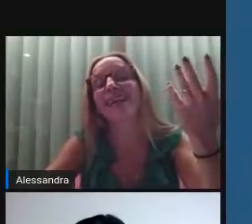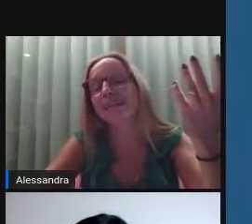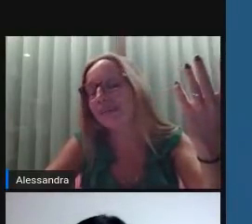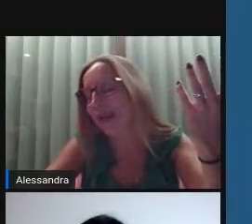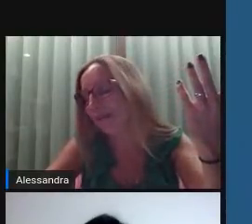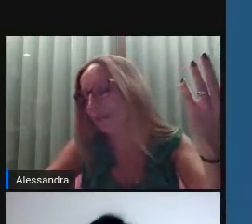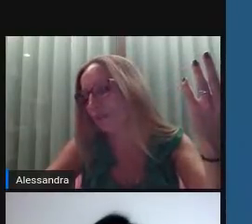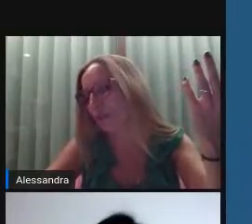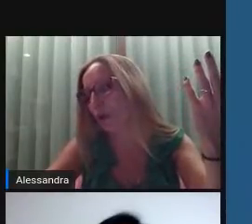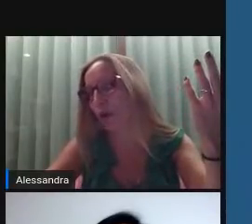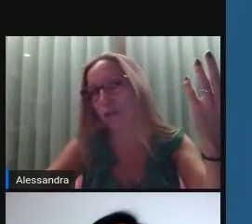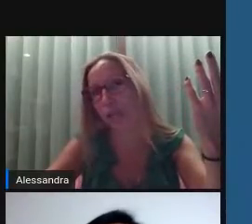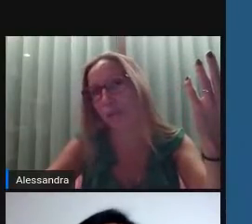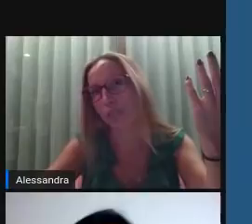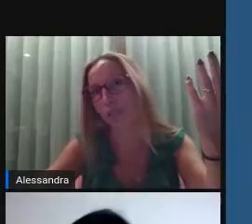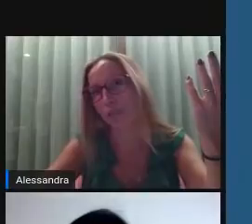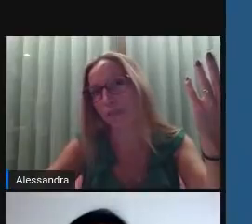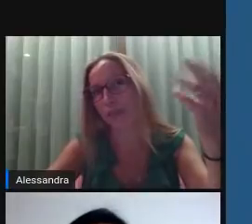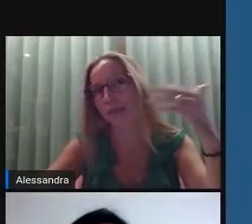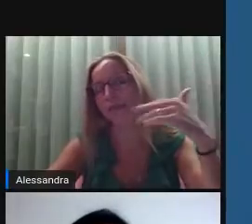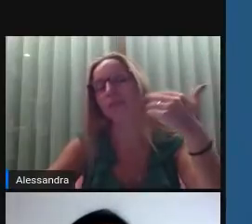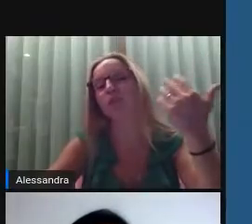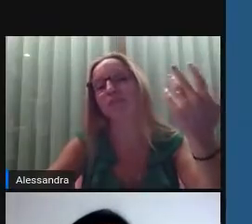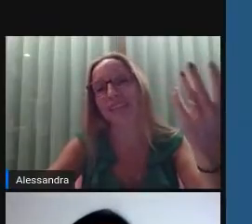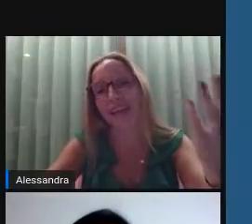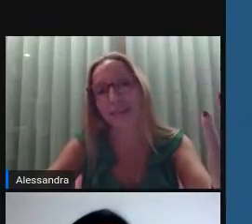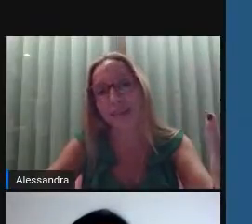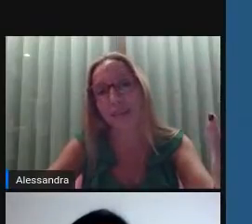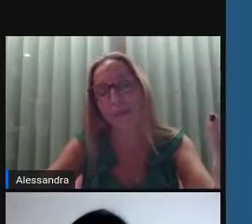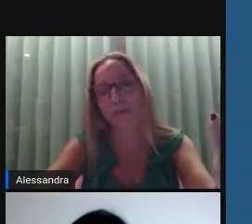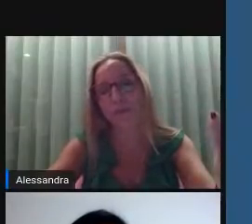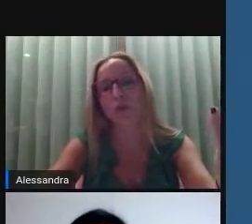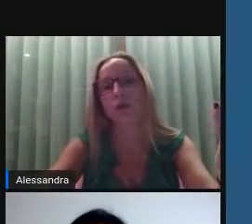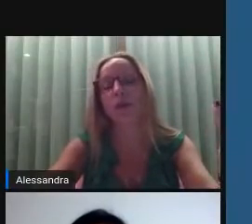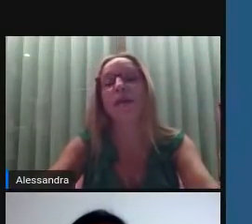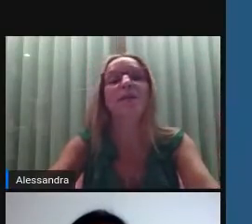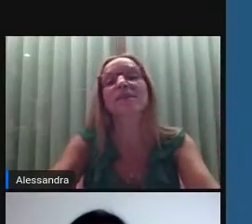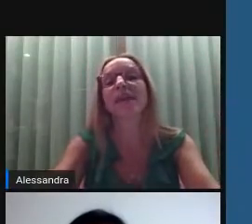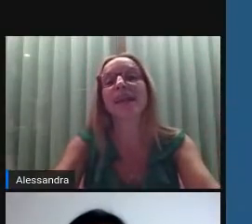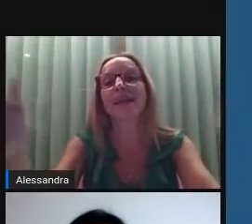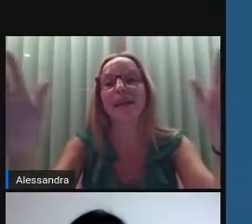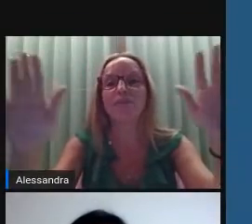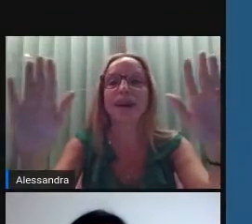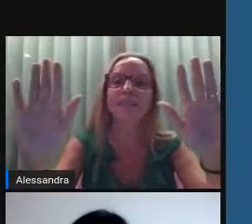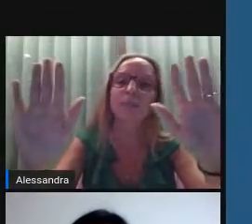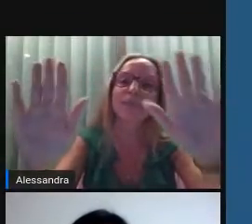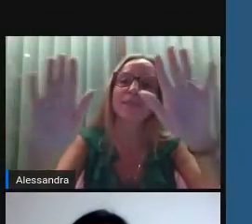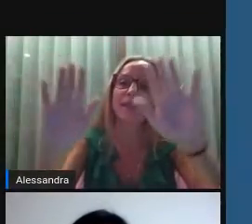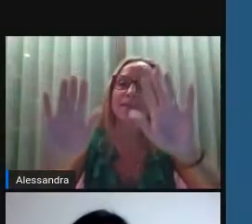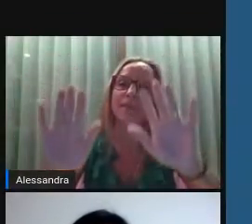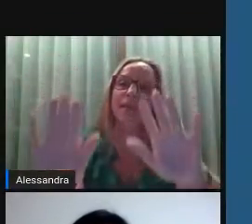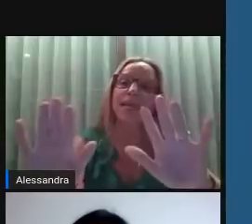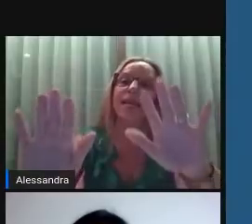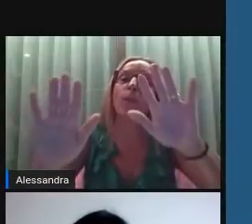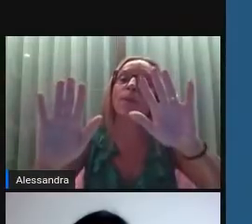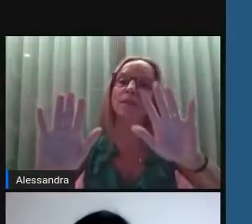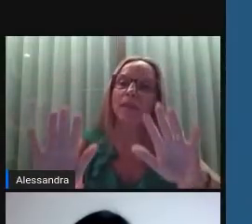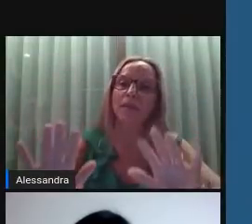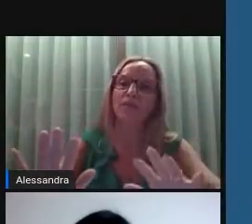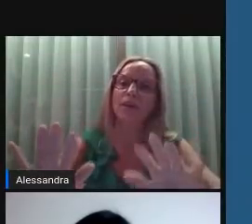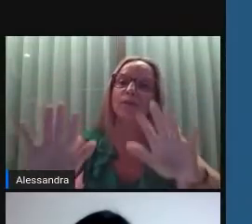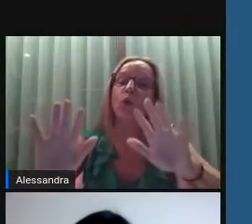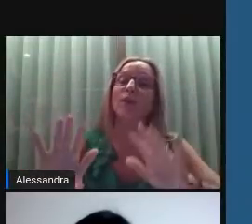palavras analisadas fonologicamente pelas crianças e ditadas à professora serem grafadas para as crianças